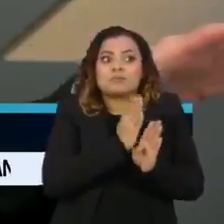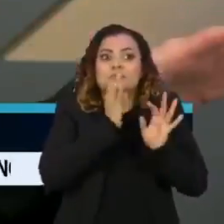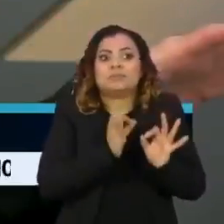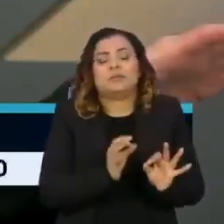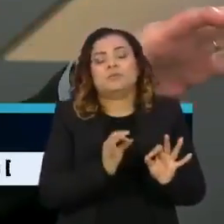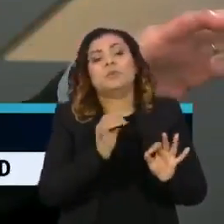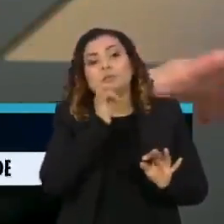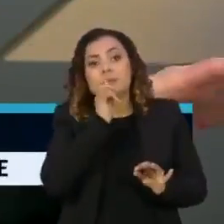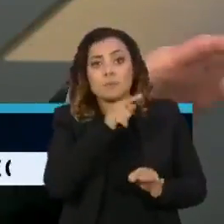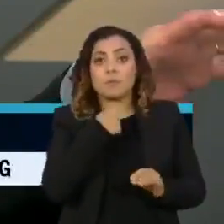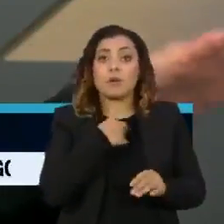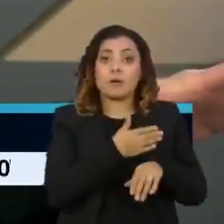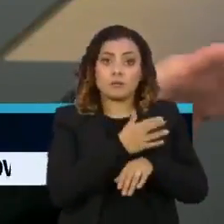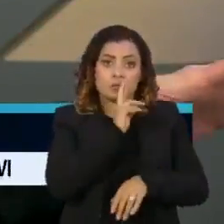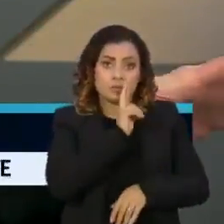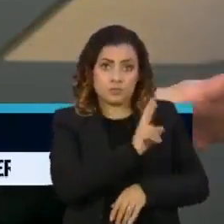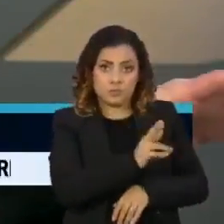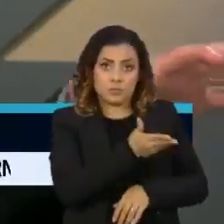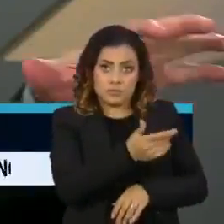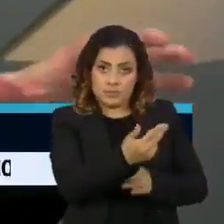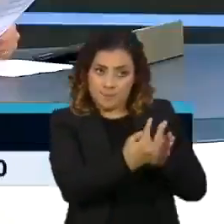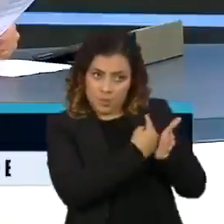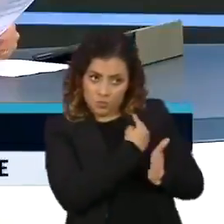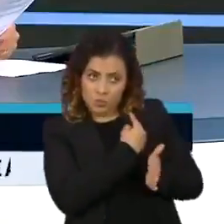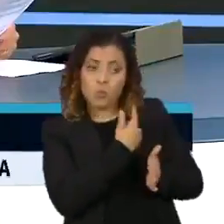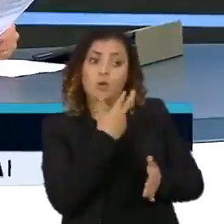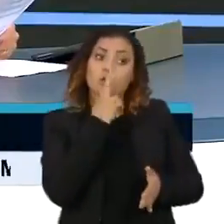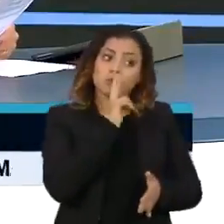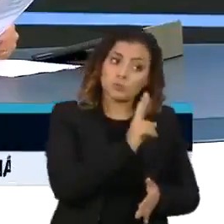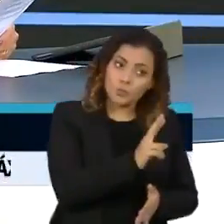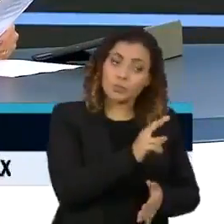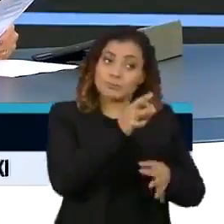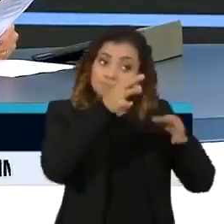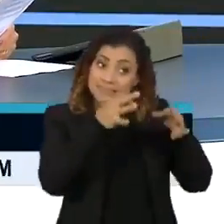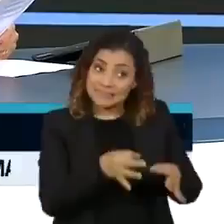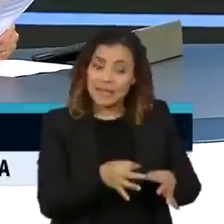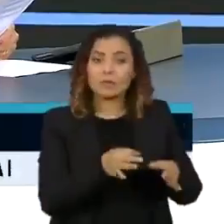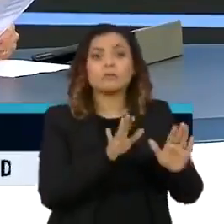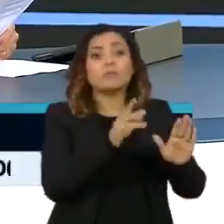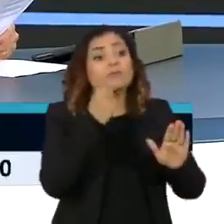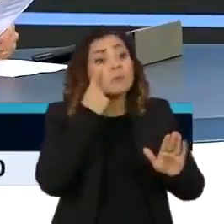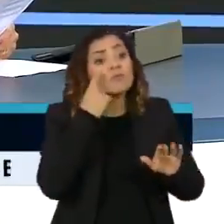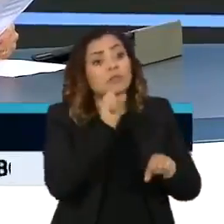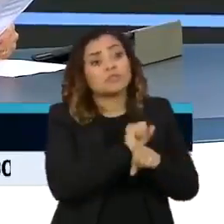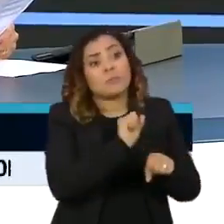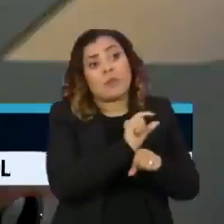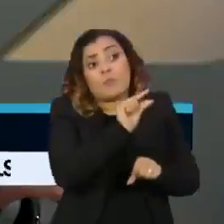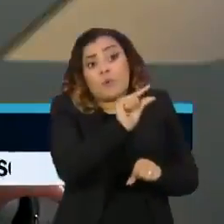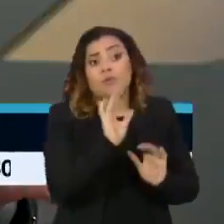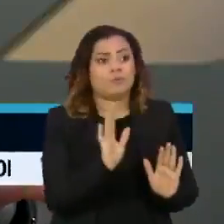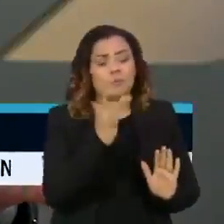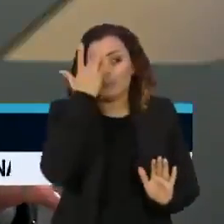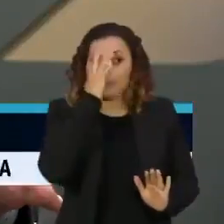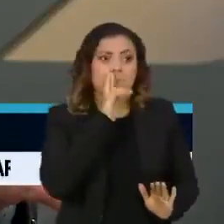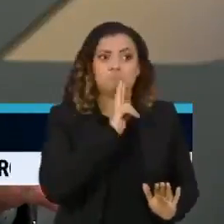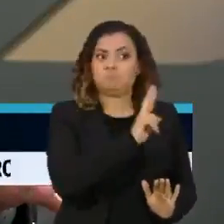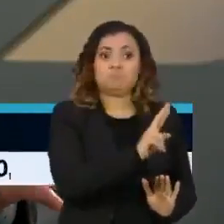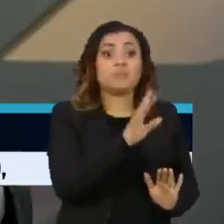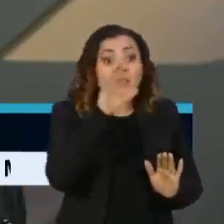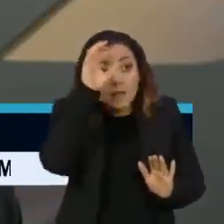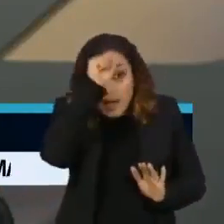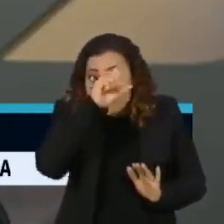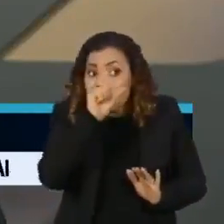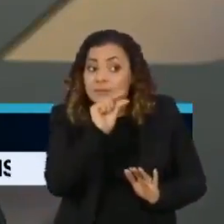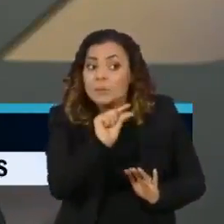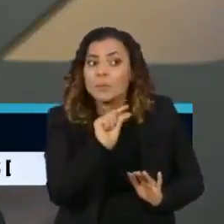eu antes de responder à pergunta diz que você faz e forma mais taxativa vamos esperar um pouco mais aprender um